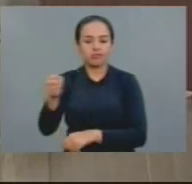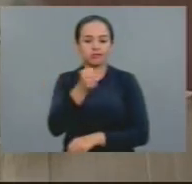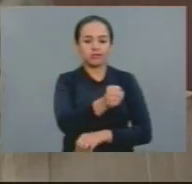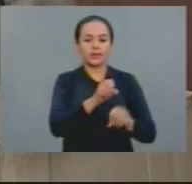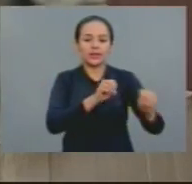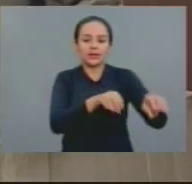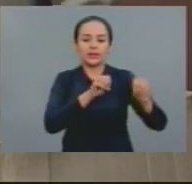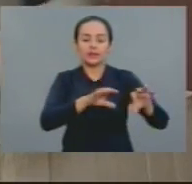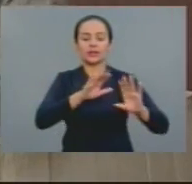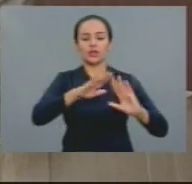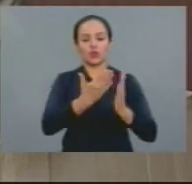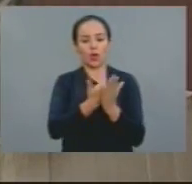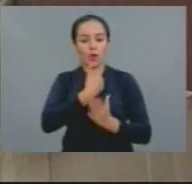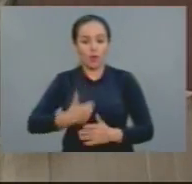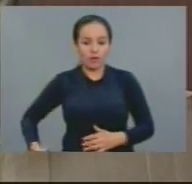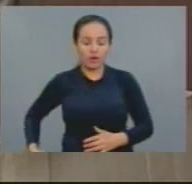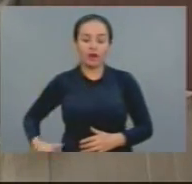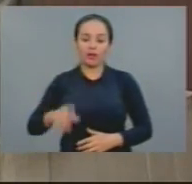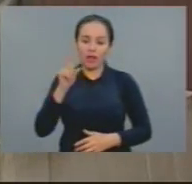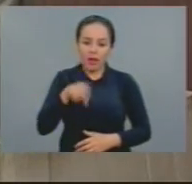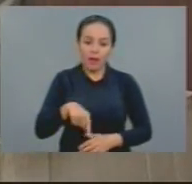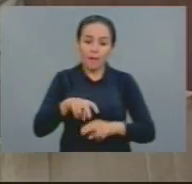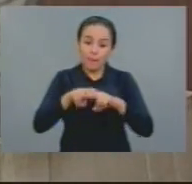Mas, dito isso,